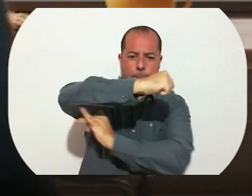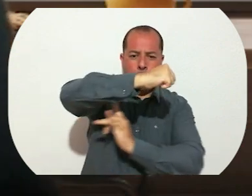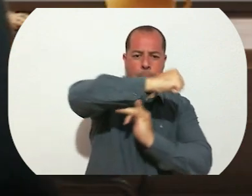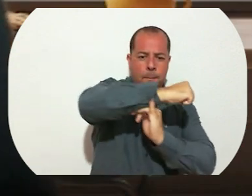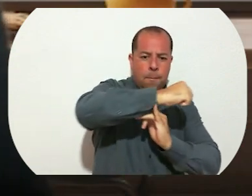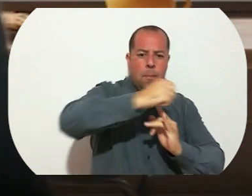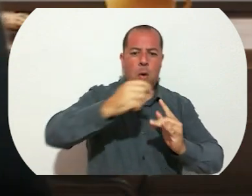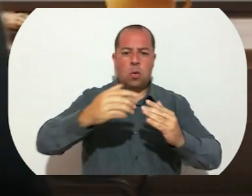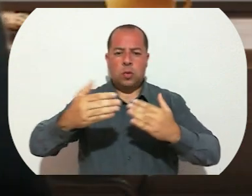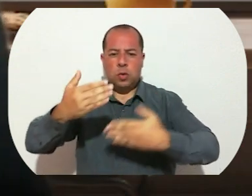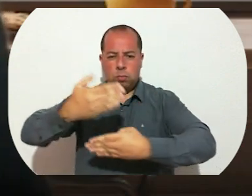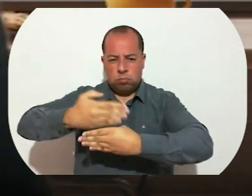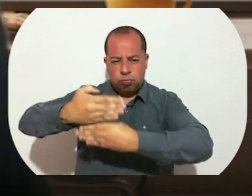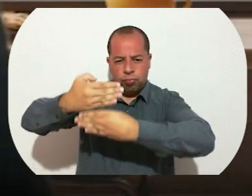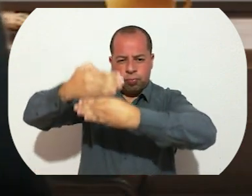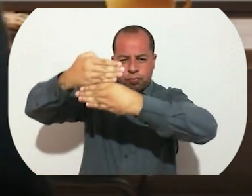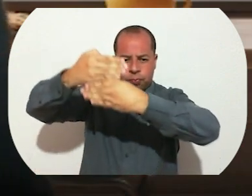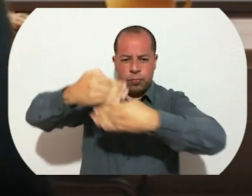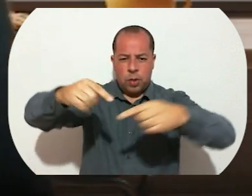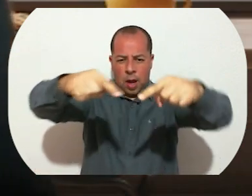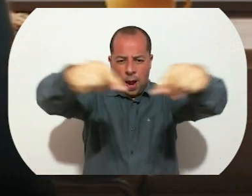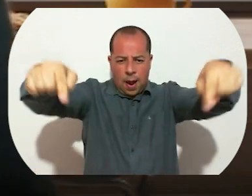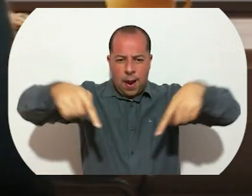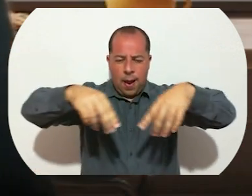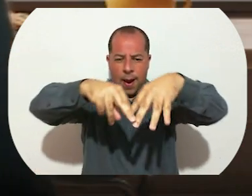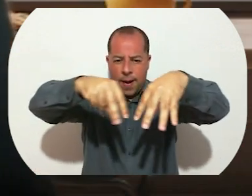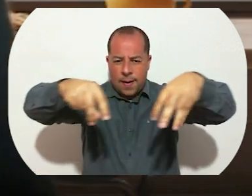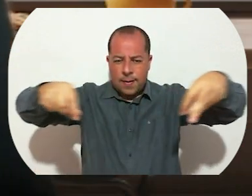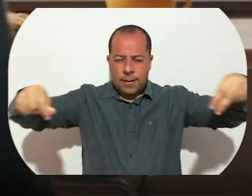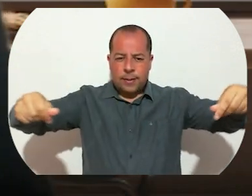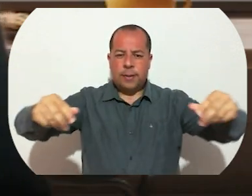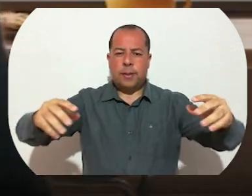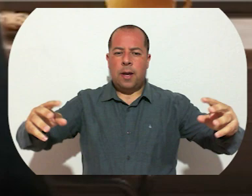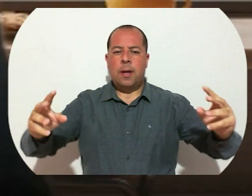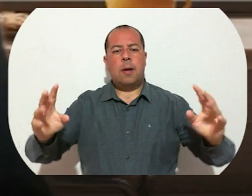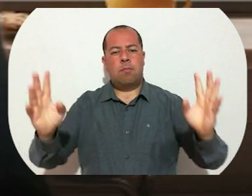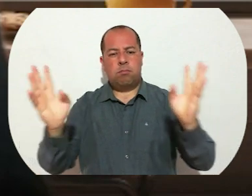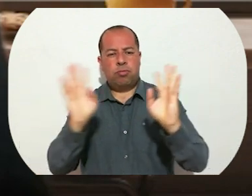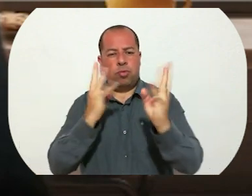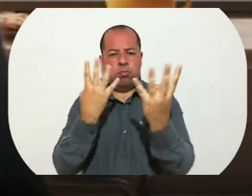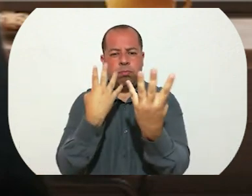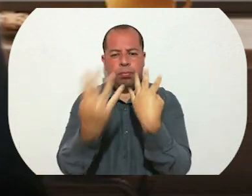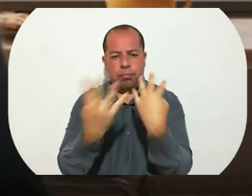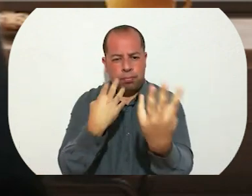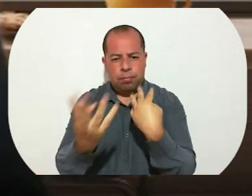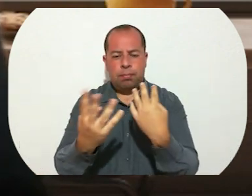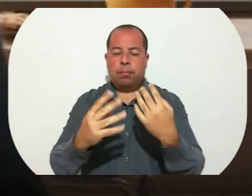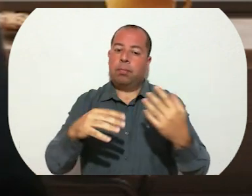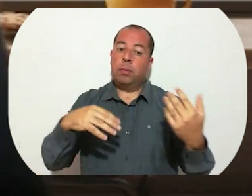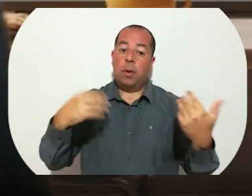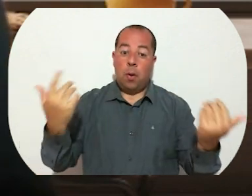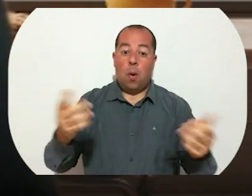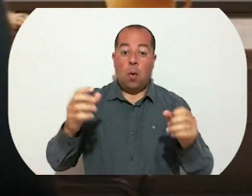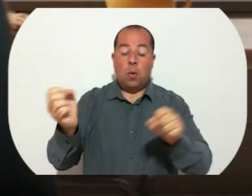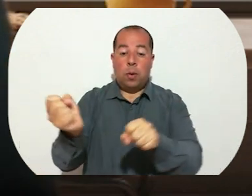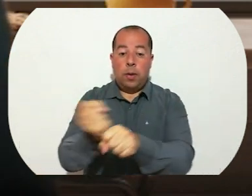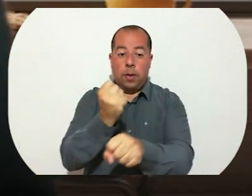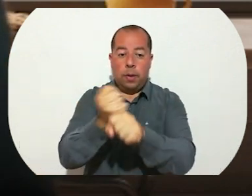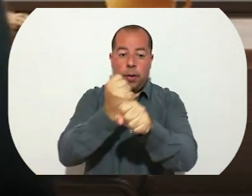barragens, estruturas de contenção, aterros de obras rodoviárias e ou ferroviárias e